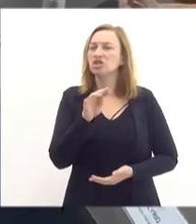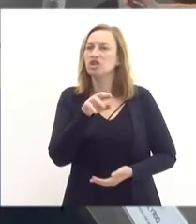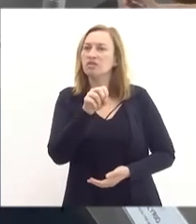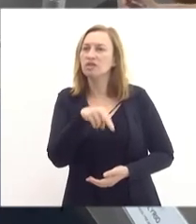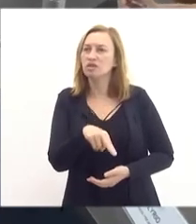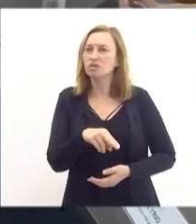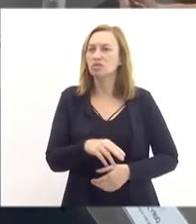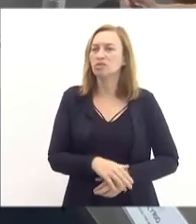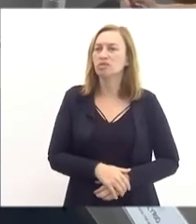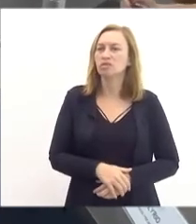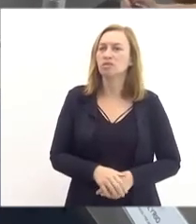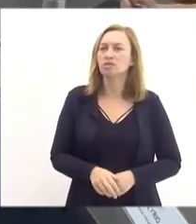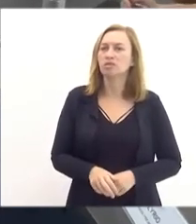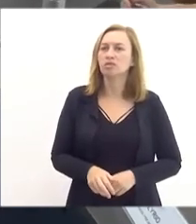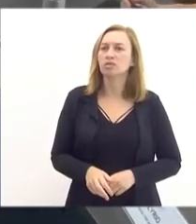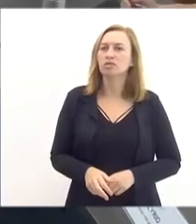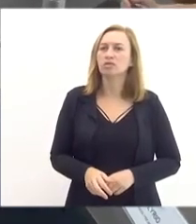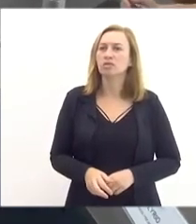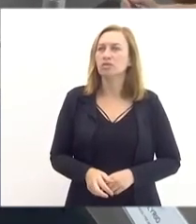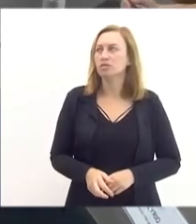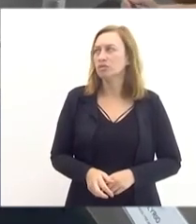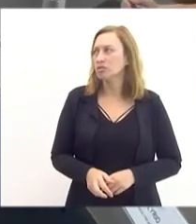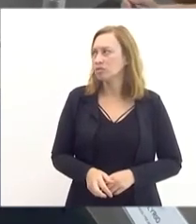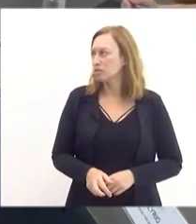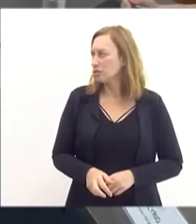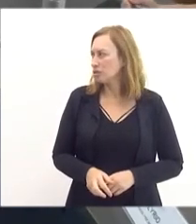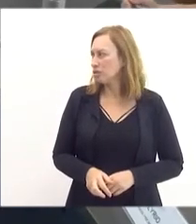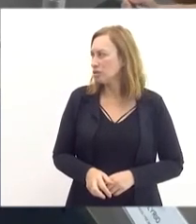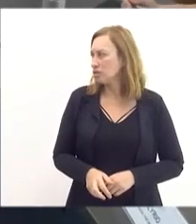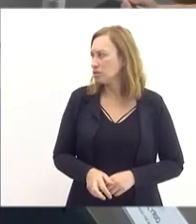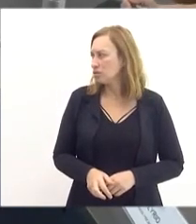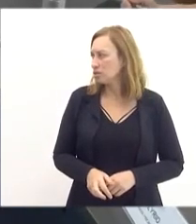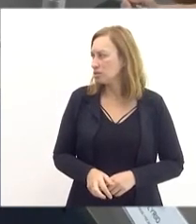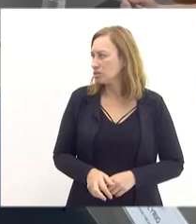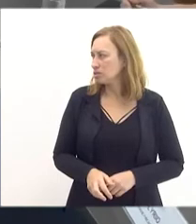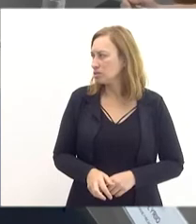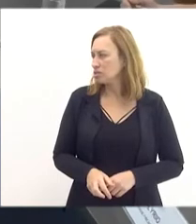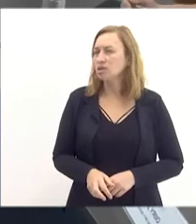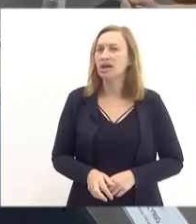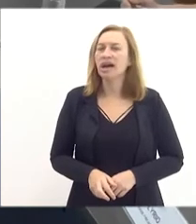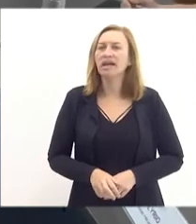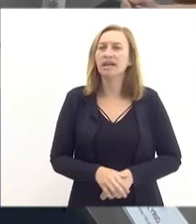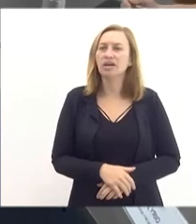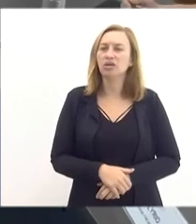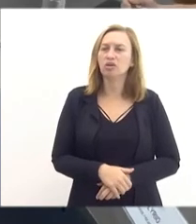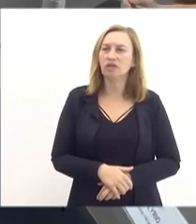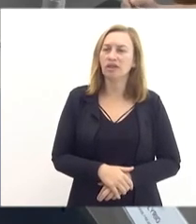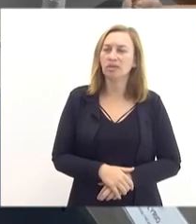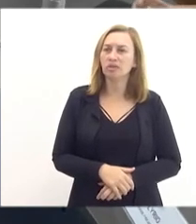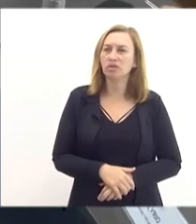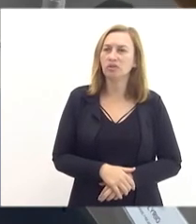Queria fazer dois comentários bem rápidos, né? Na verdade, eu havia recebido